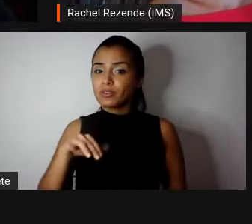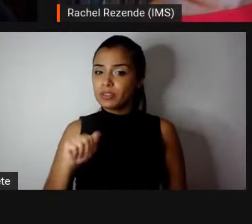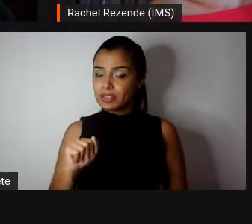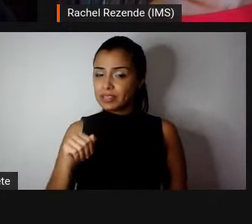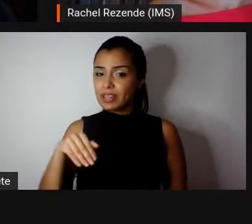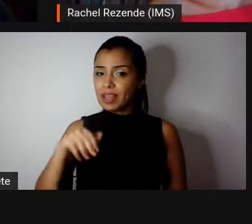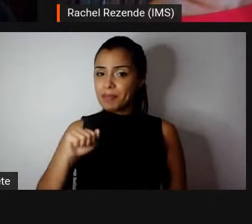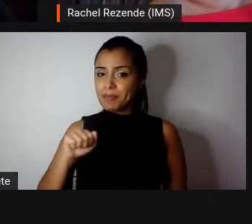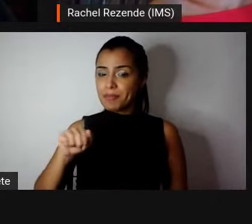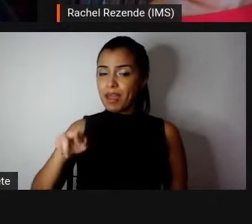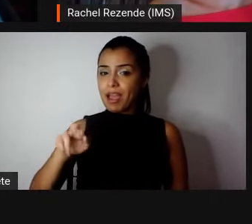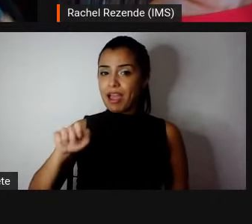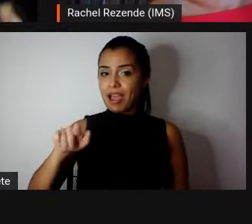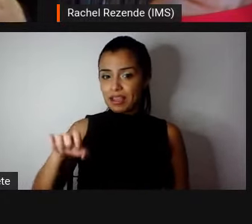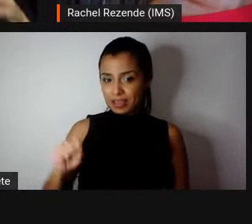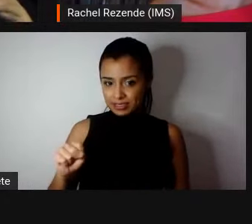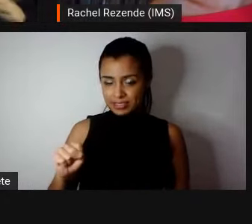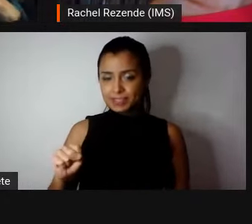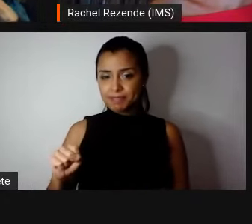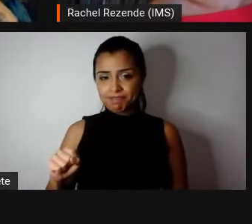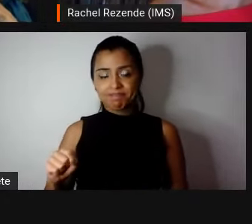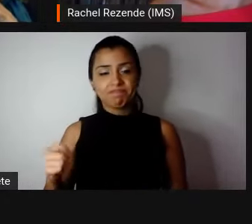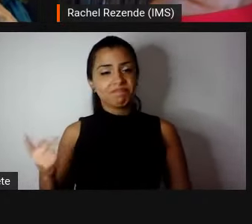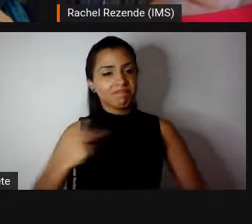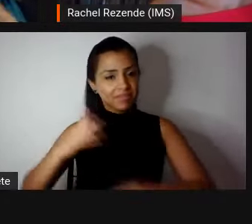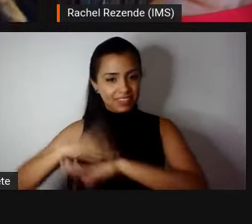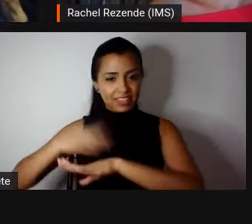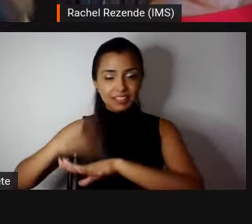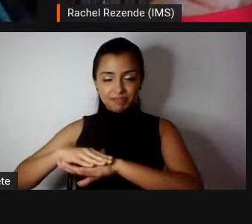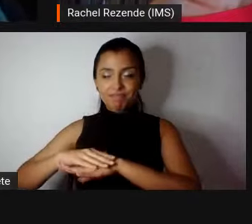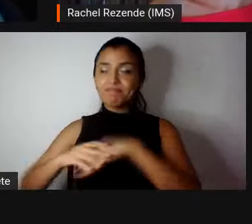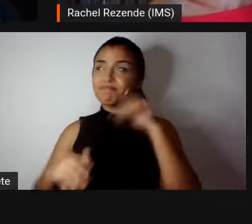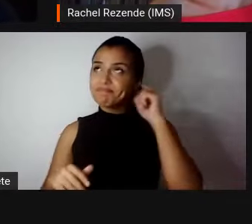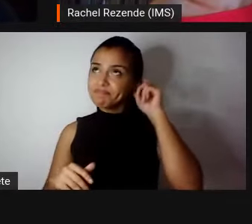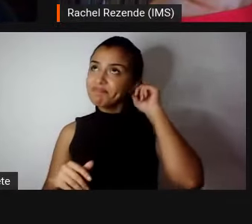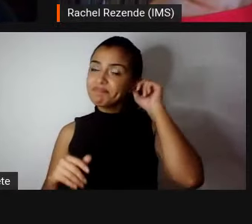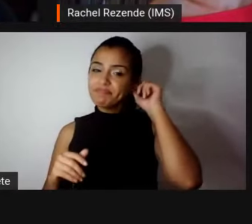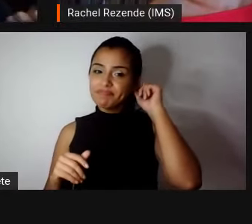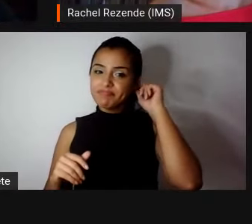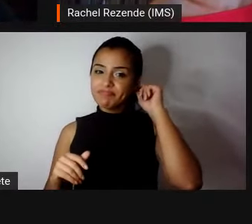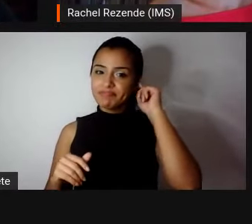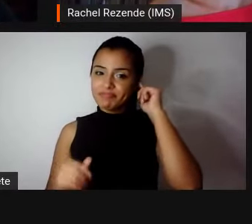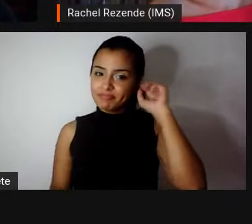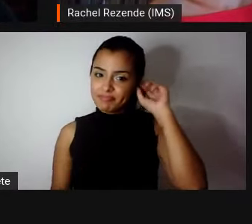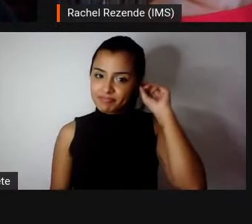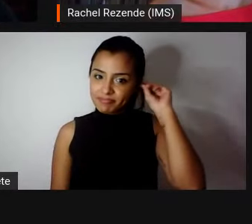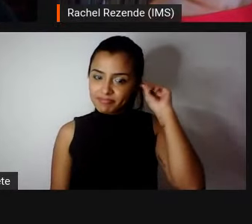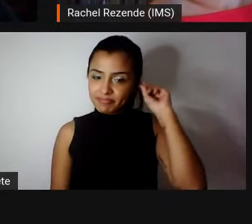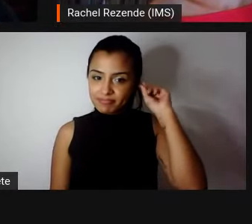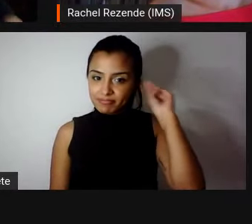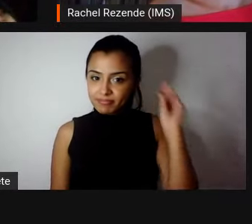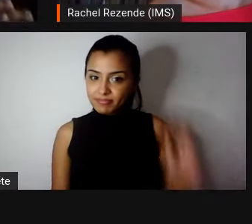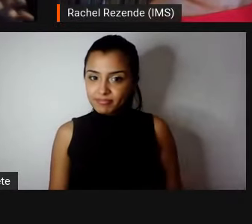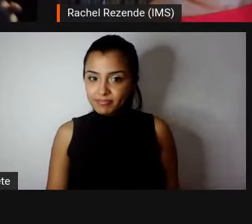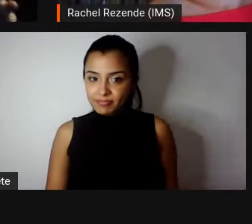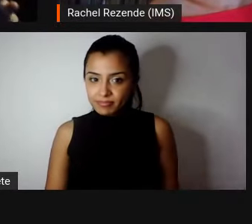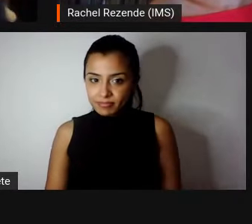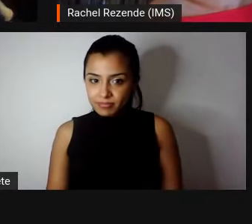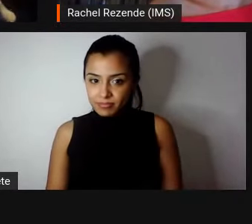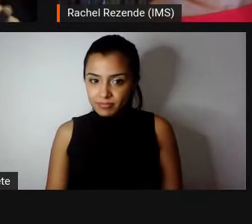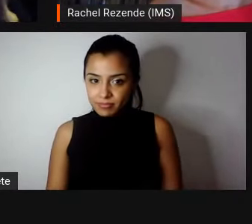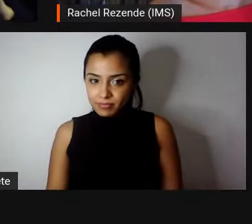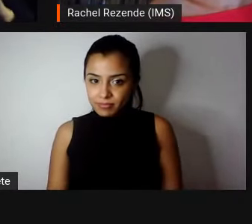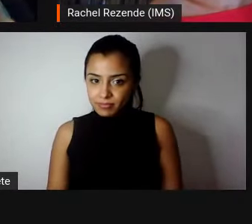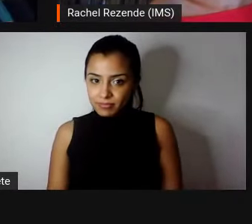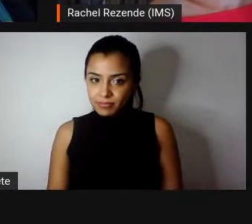memorial lá, um pavilhão. E desde 89 trabalho com Marcos Alberti. Isso